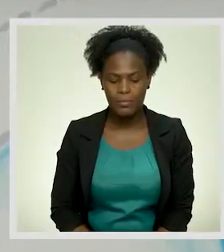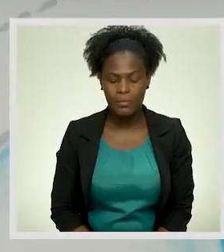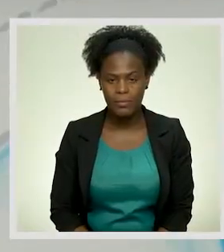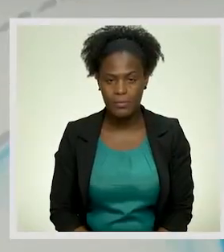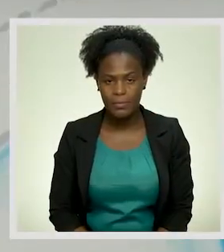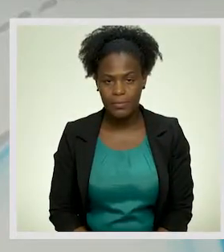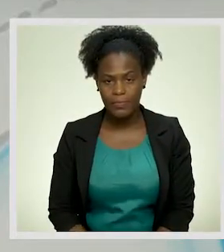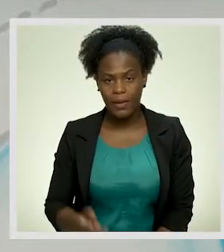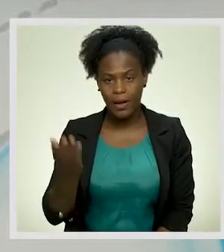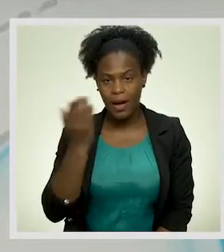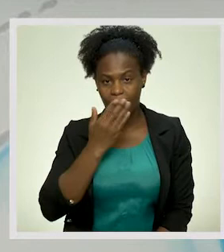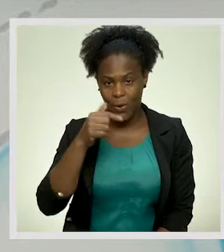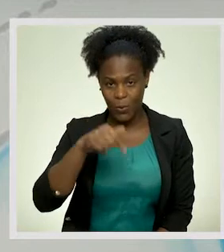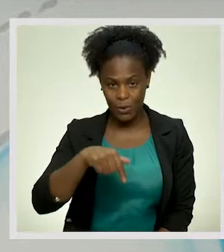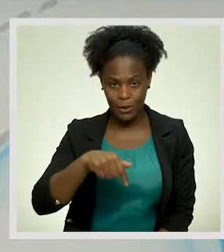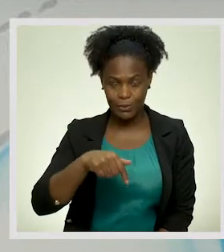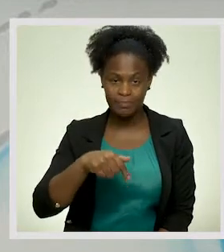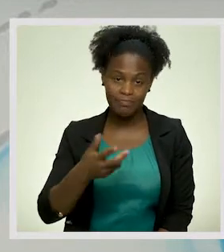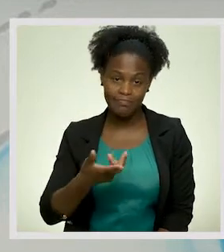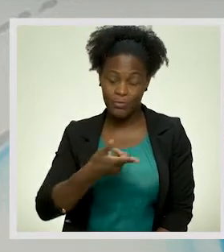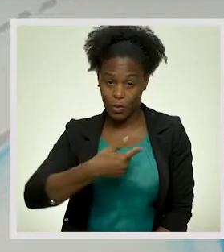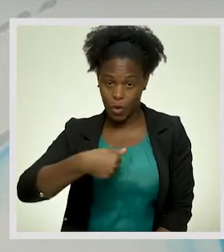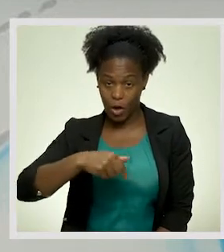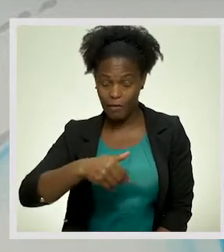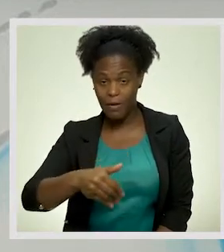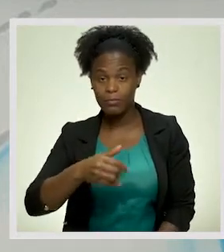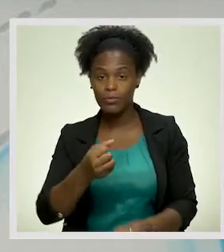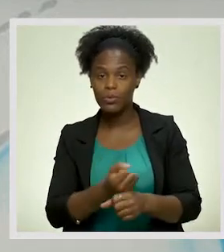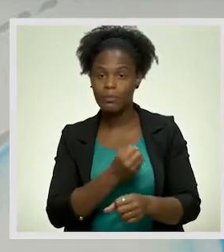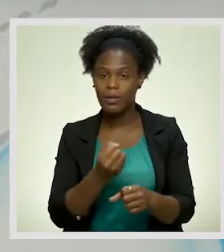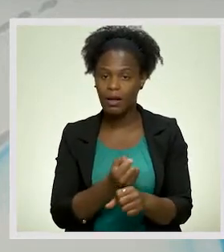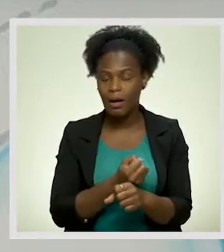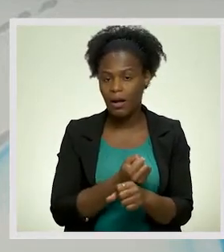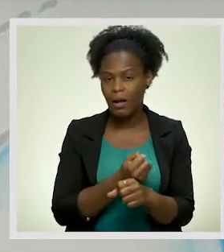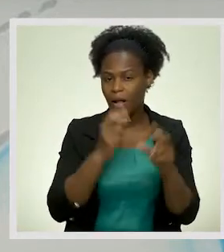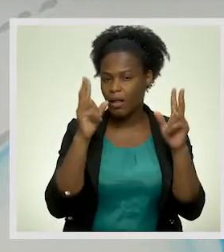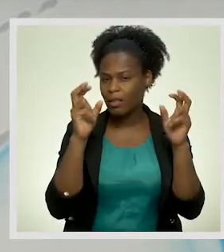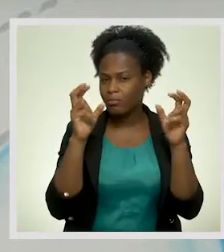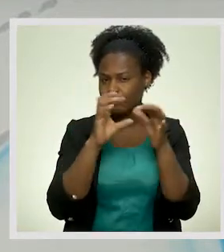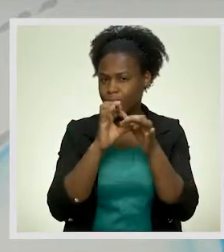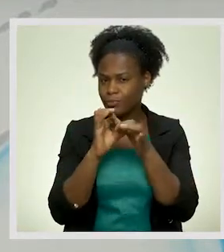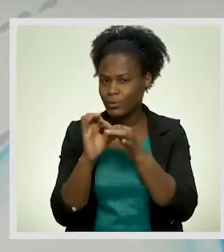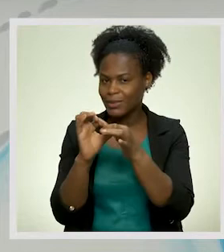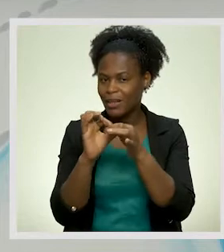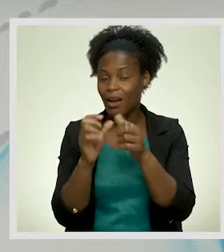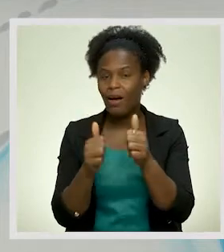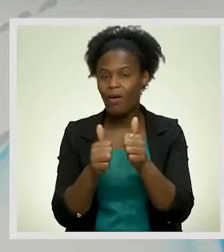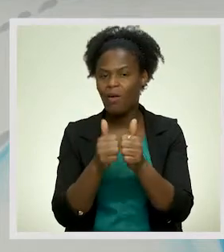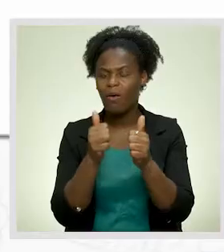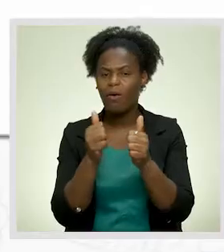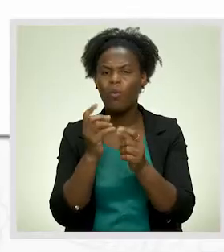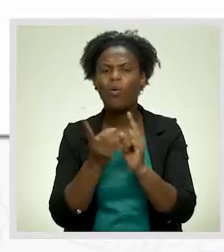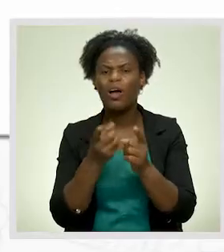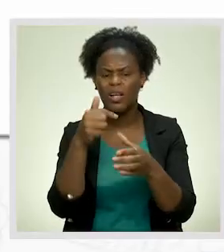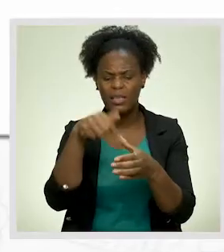Na nossa aula de hoje, nós vamos trabalhar conteúdos relacionados com a